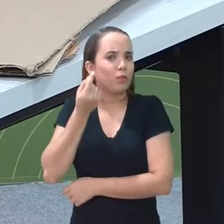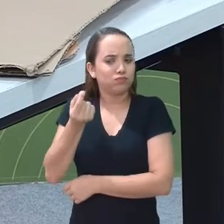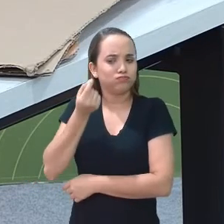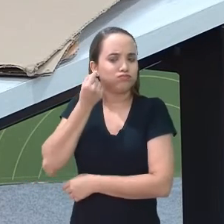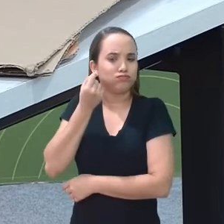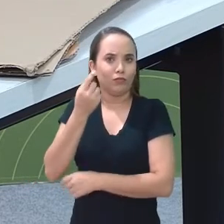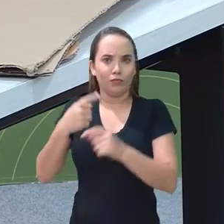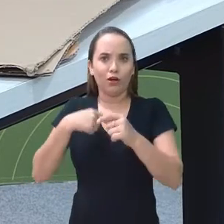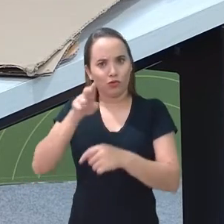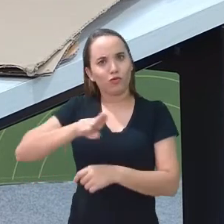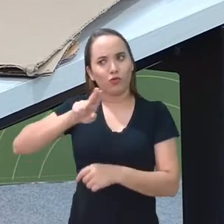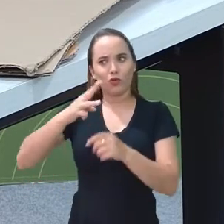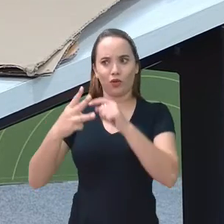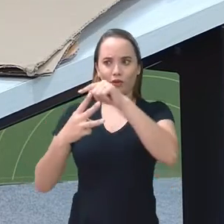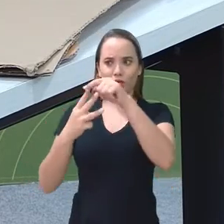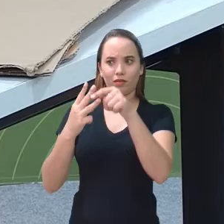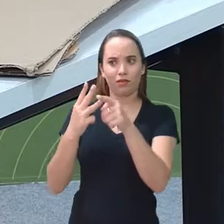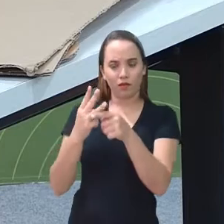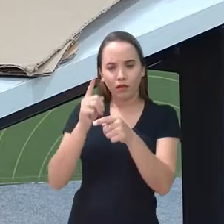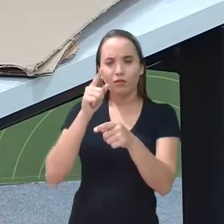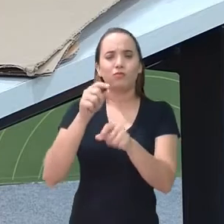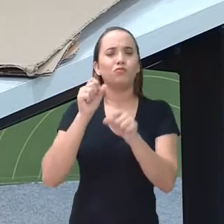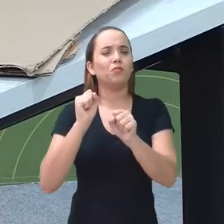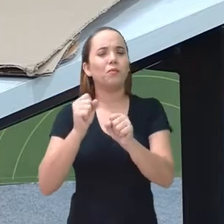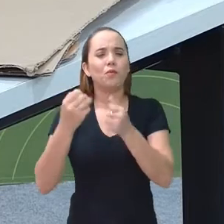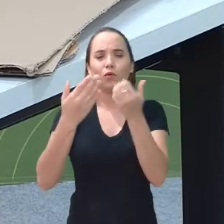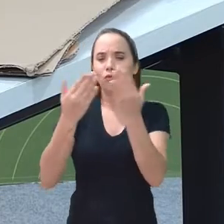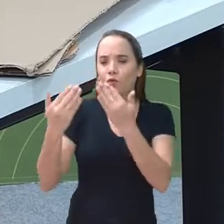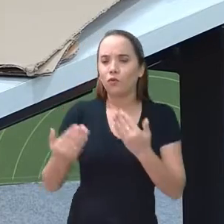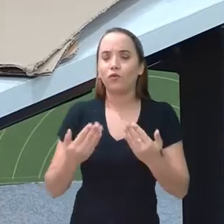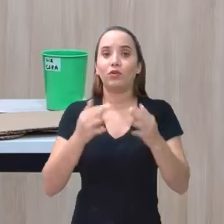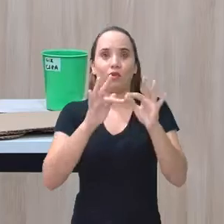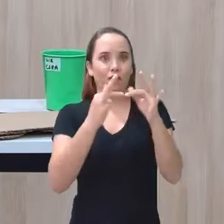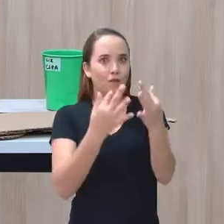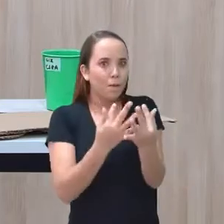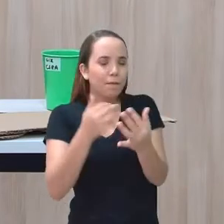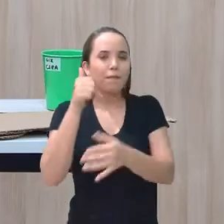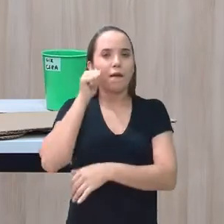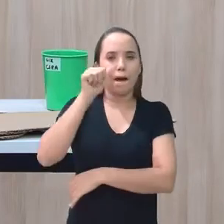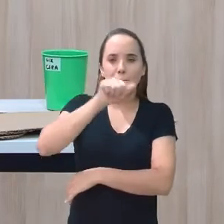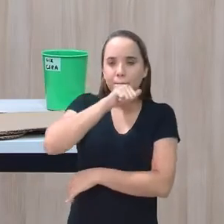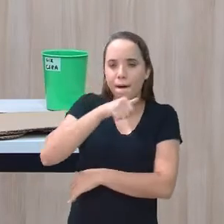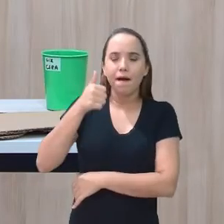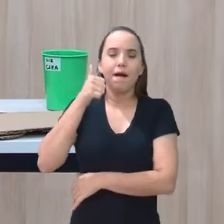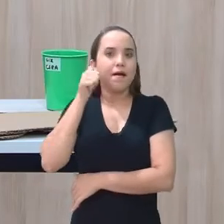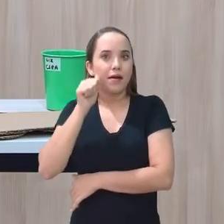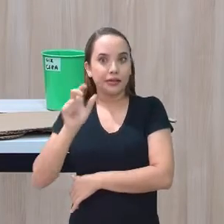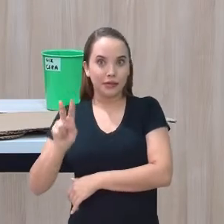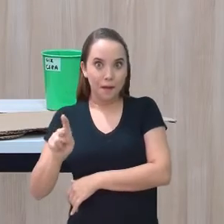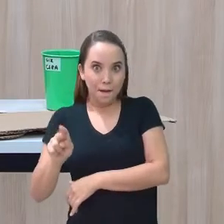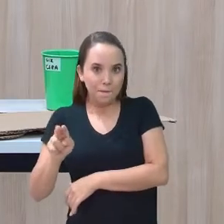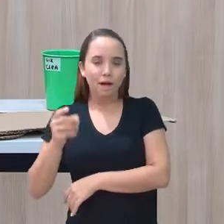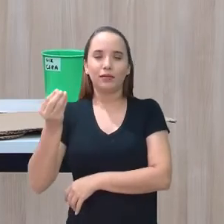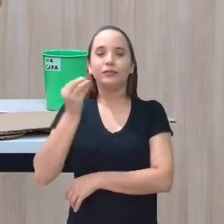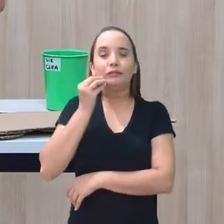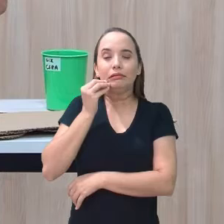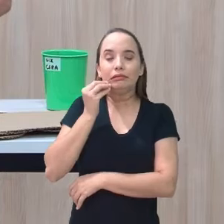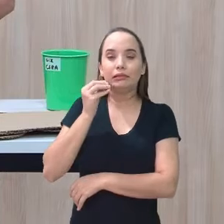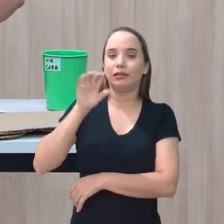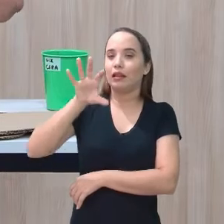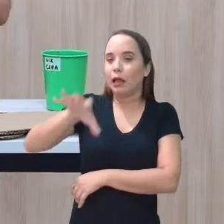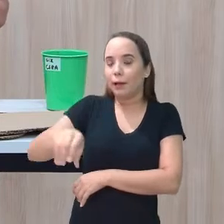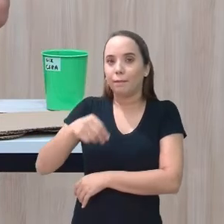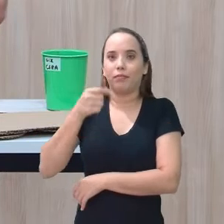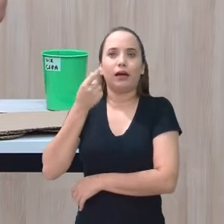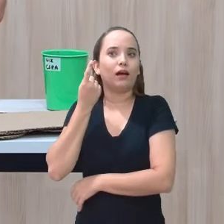que vocês podem conversar em casa aí com a mãe, com as irmãs e tentar pegar os brincos que estão, né,